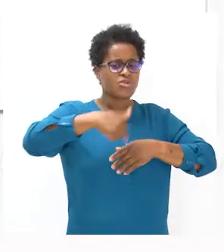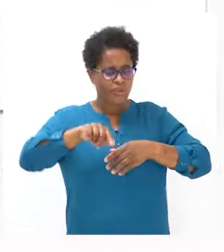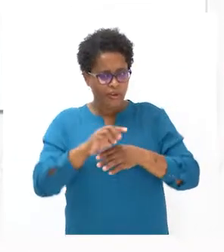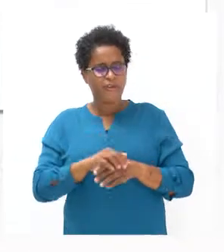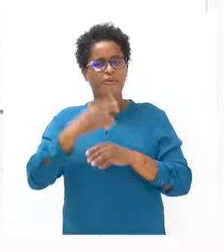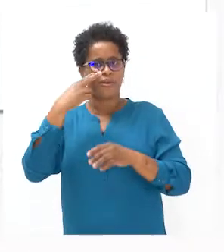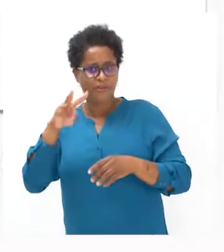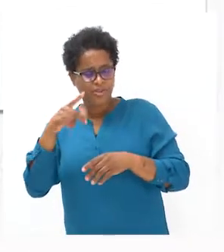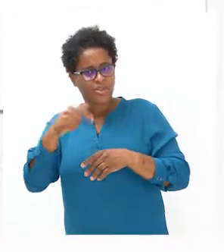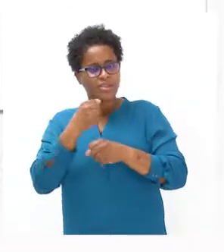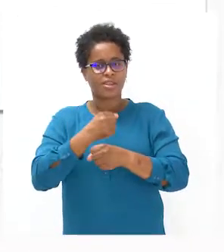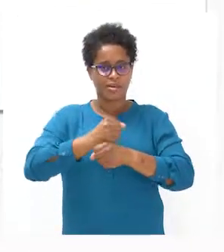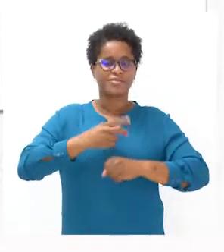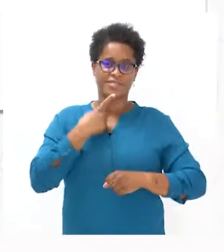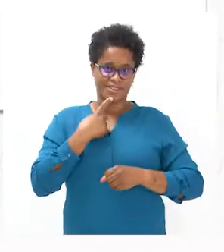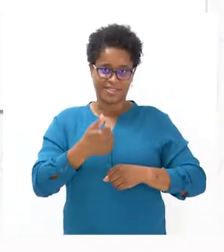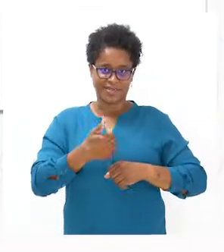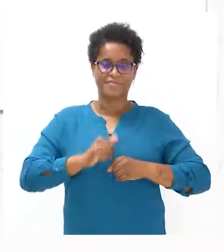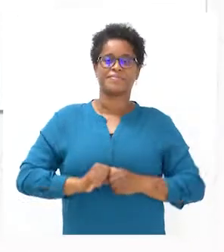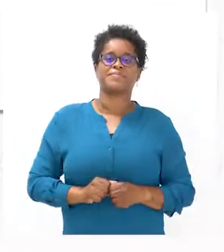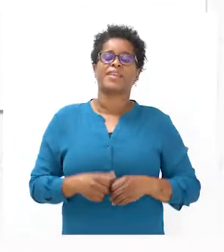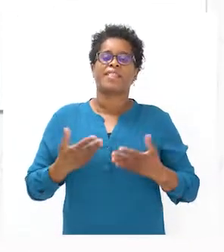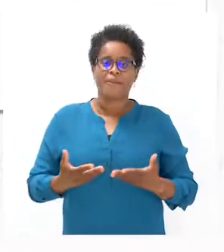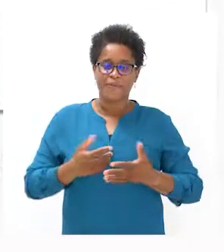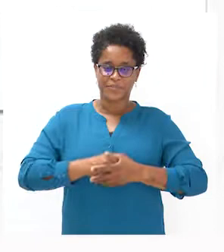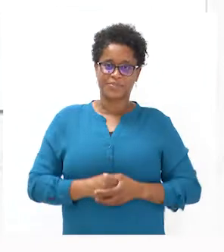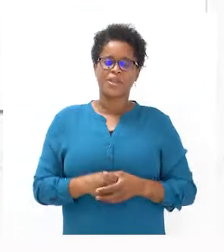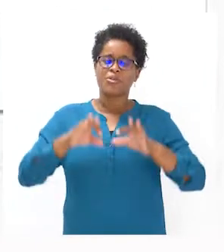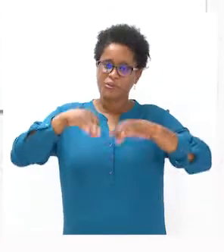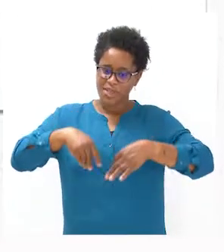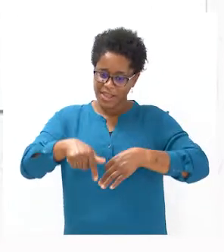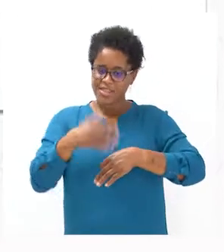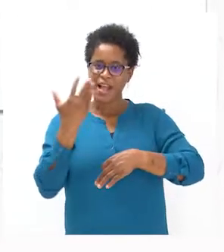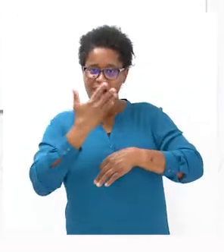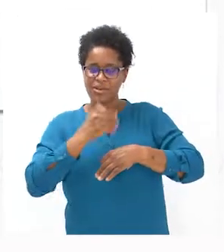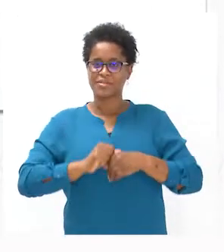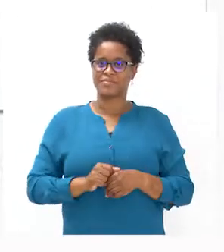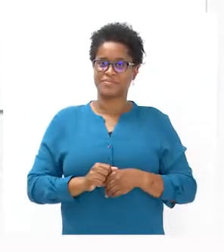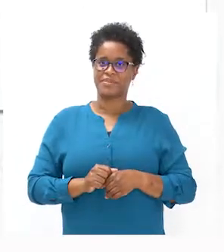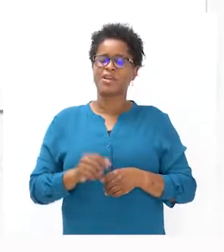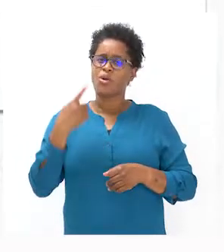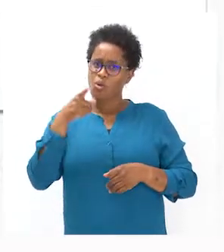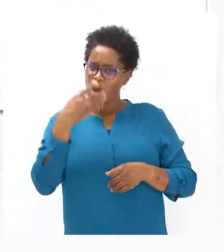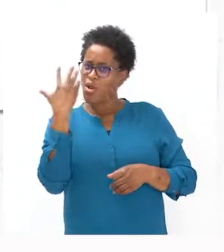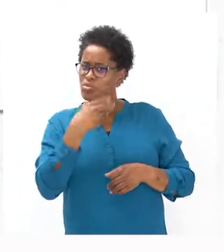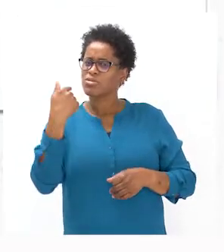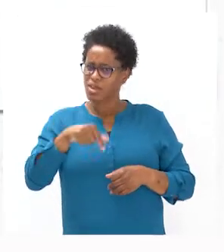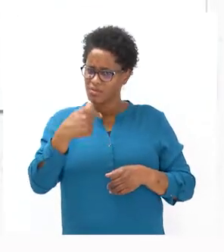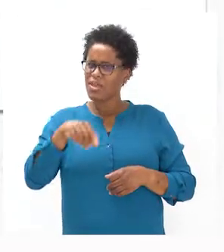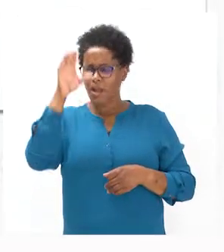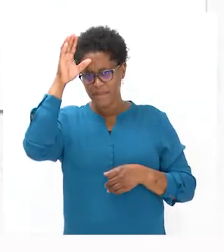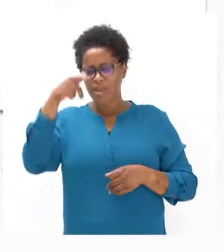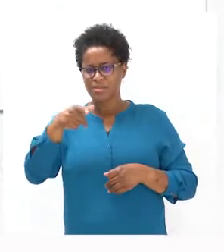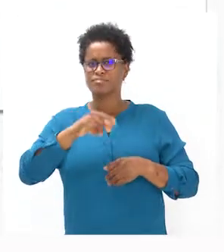ter exercícios, certo? Então, no final desta aula, o aluno deve ser capaz